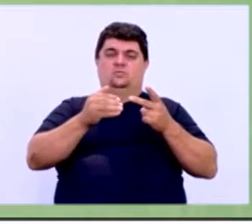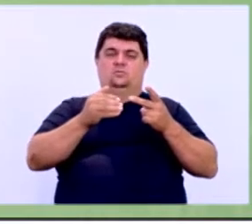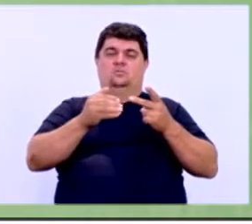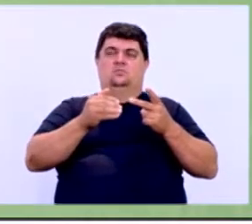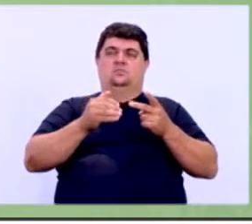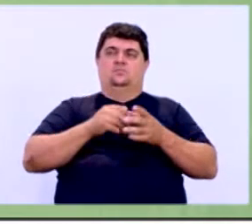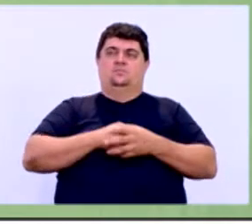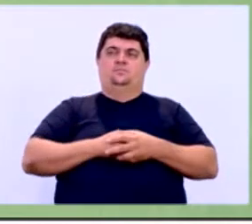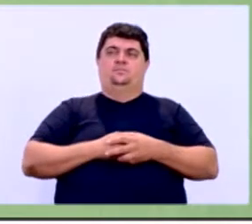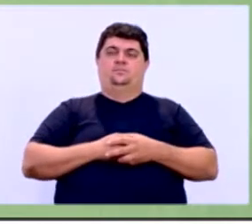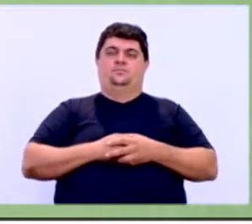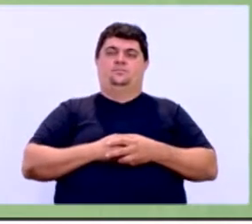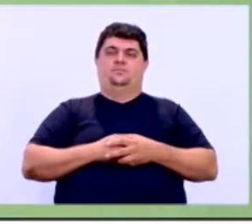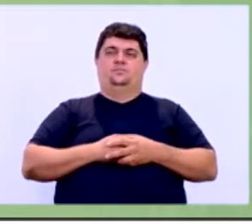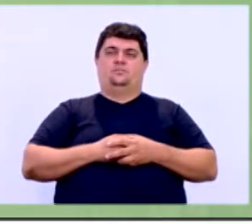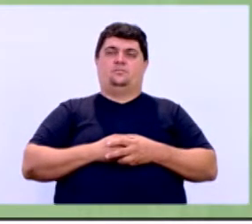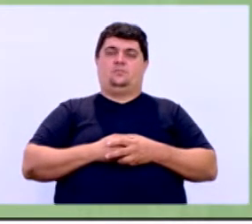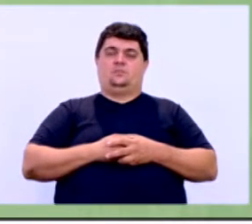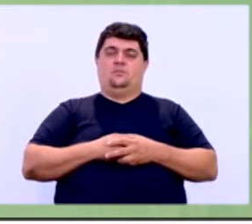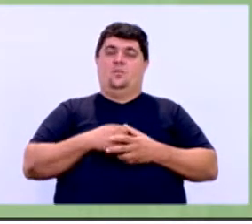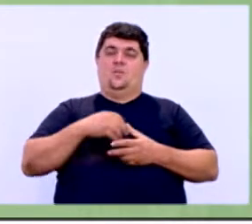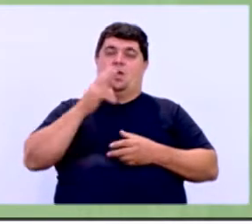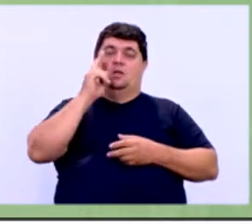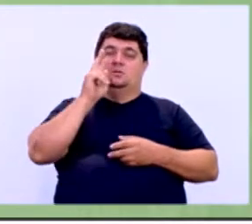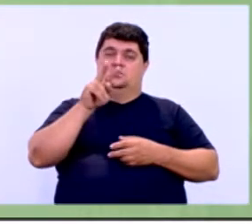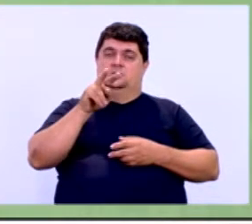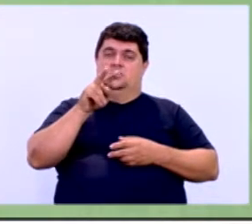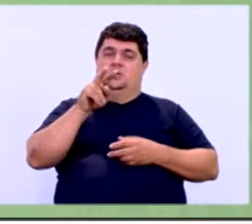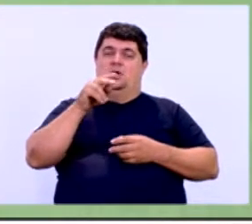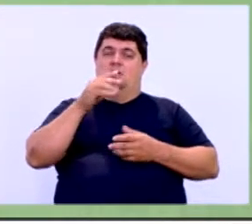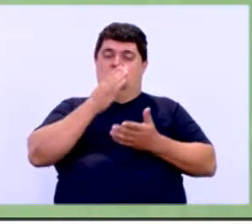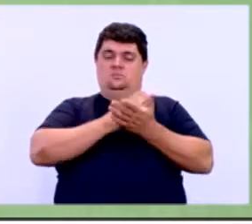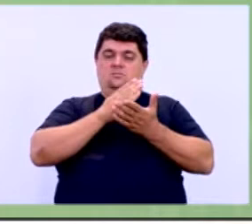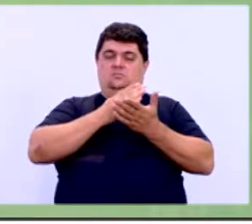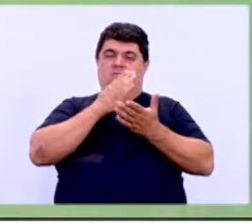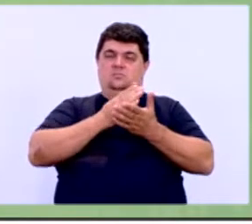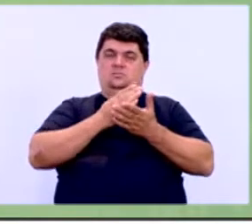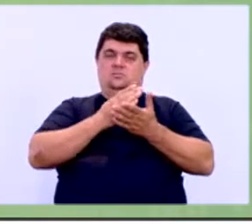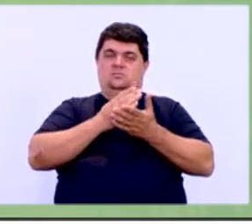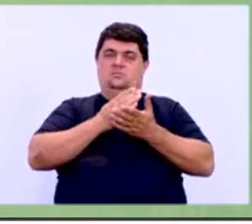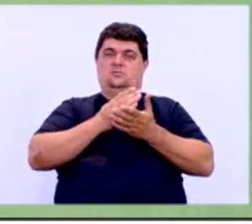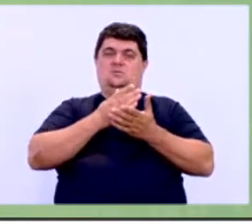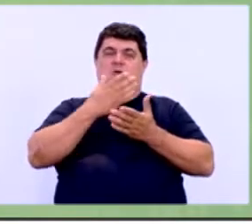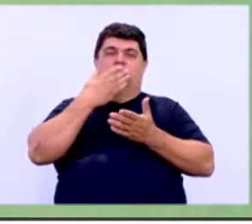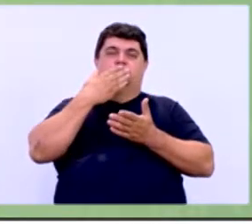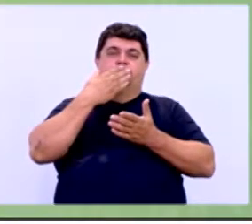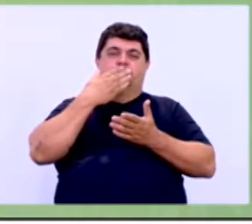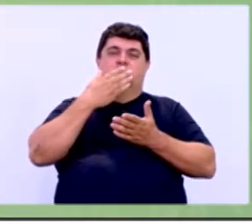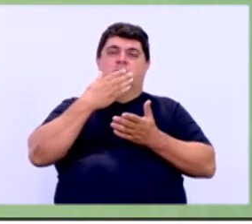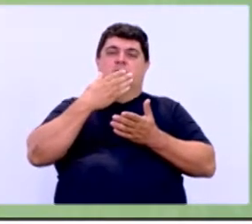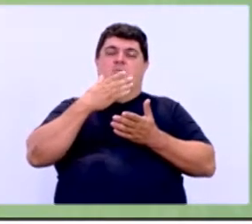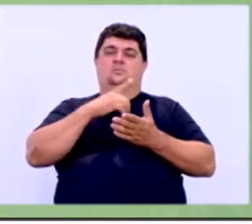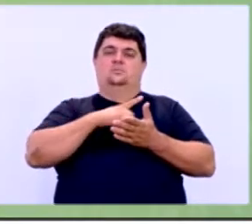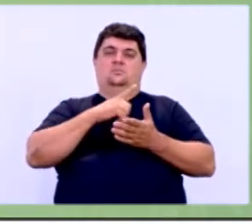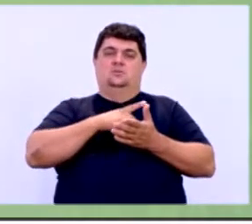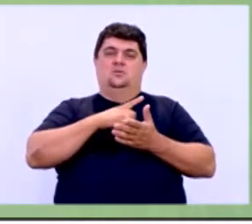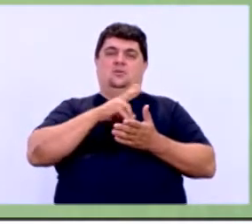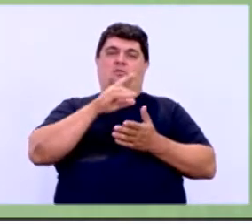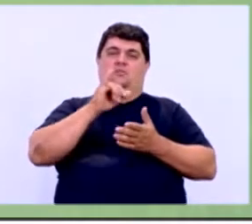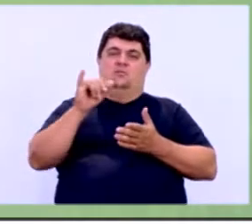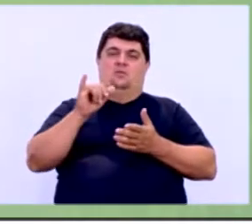prazo, né? Atenção, aluno, atenção, porque são financiamentos, né? São formas de financiamento que a organização